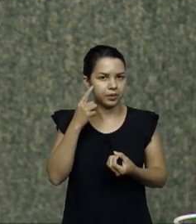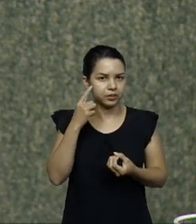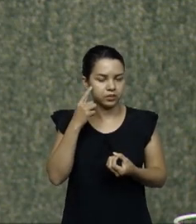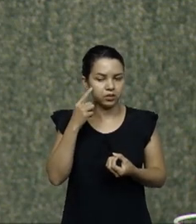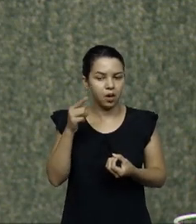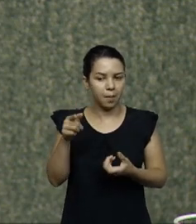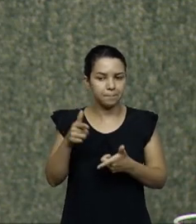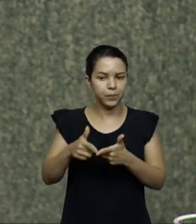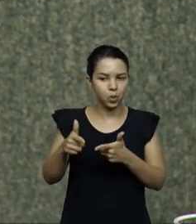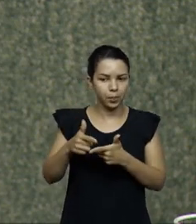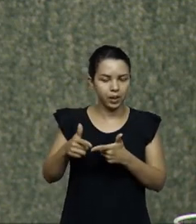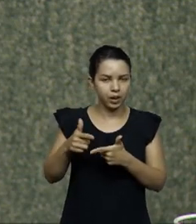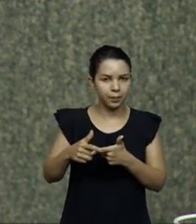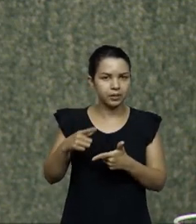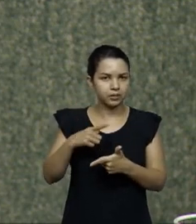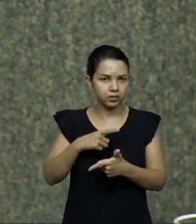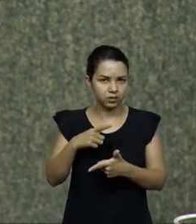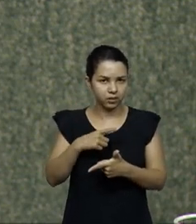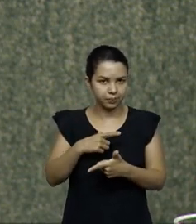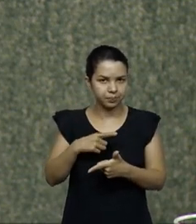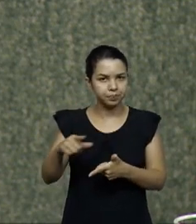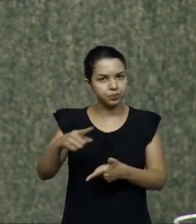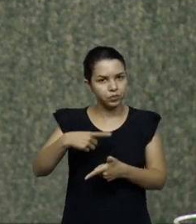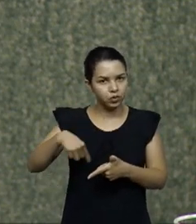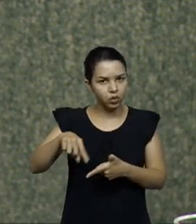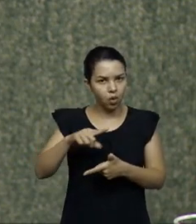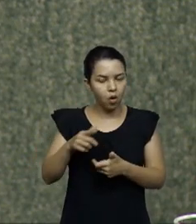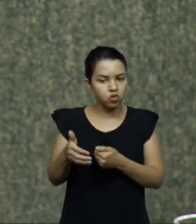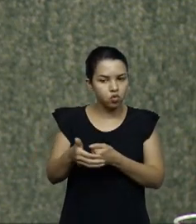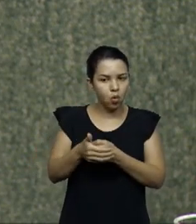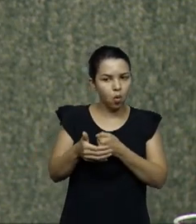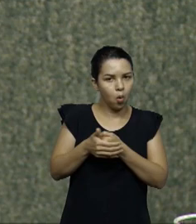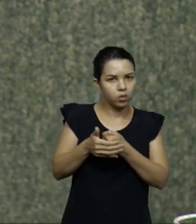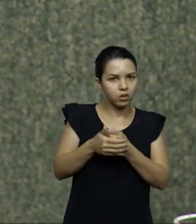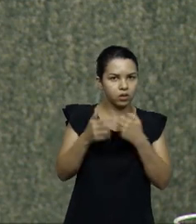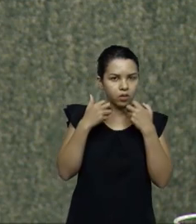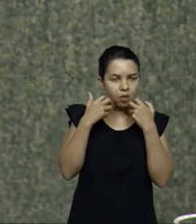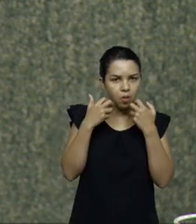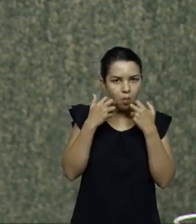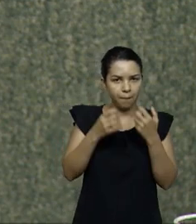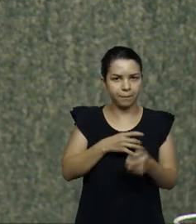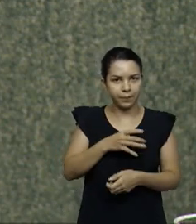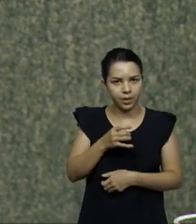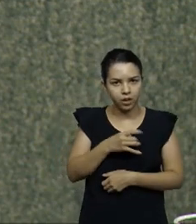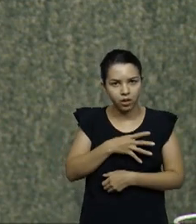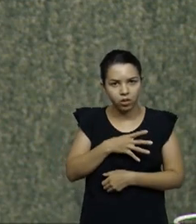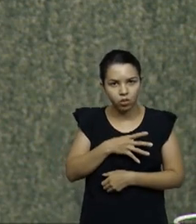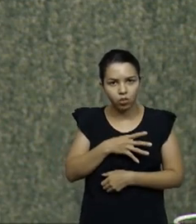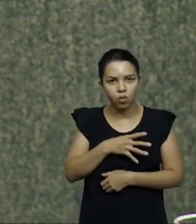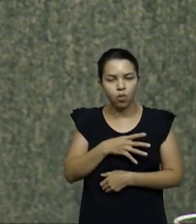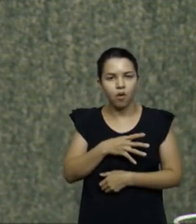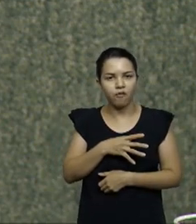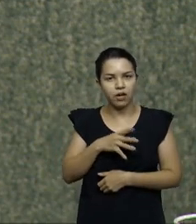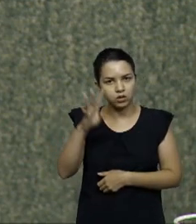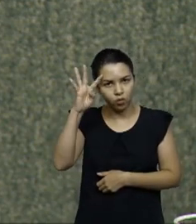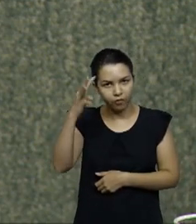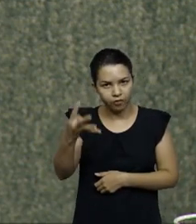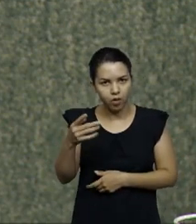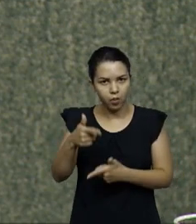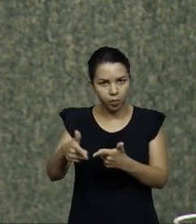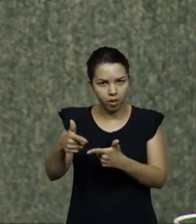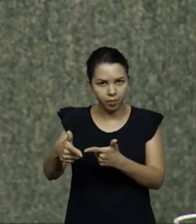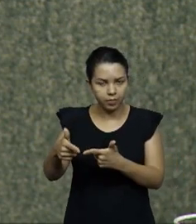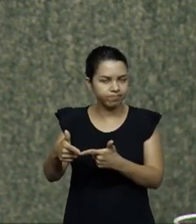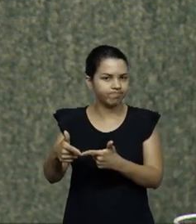gente se escondendo esse a cor o que nós vamos resolver onde tem problema ele precisa ser